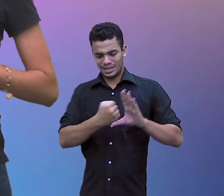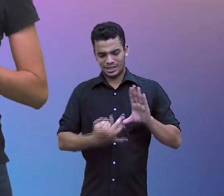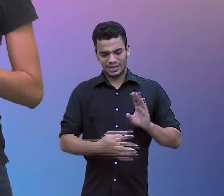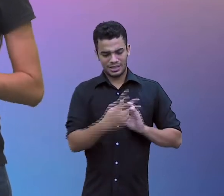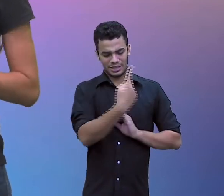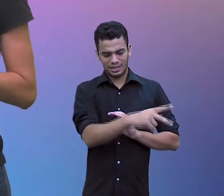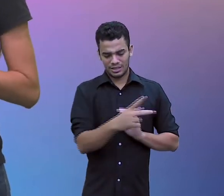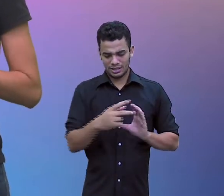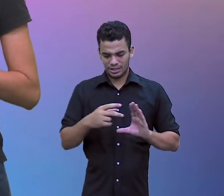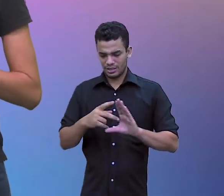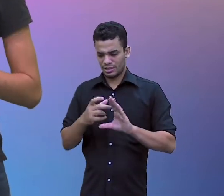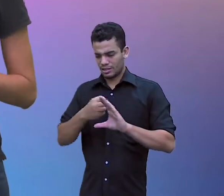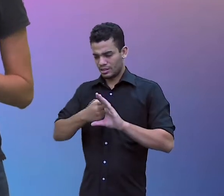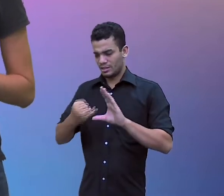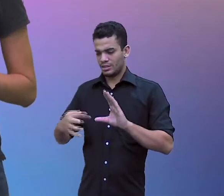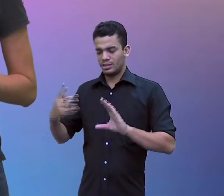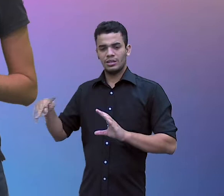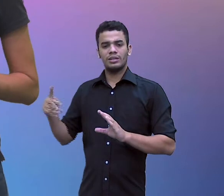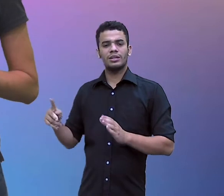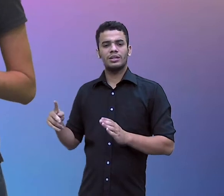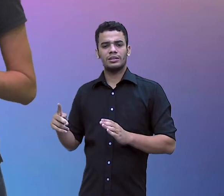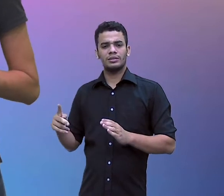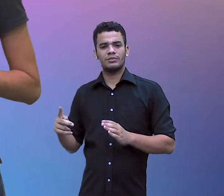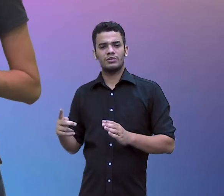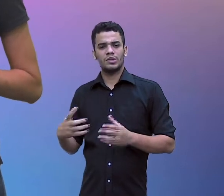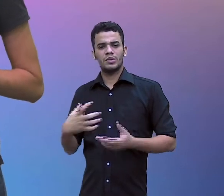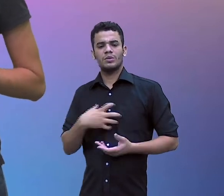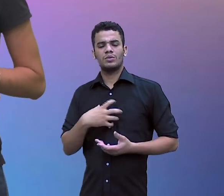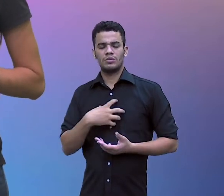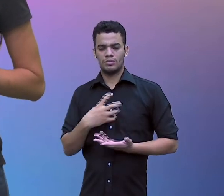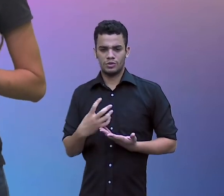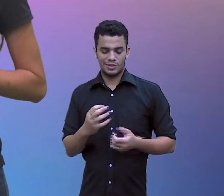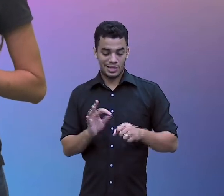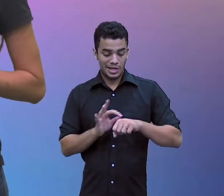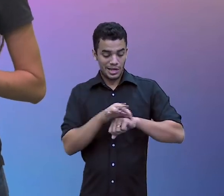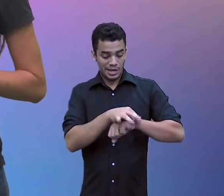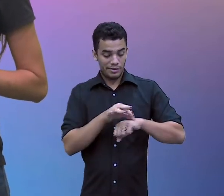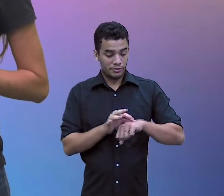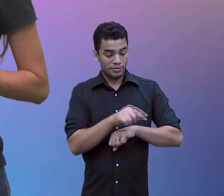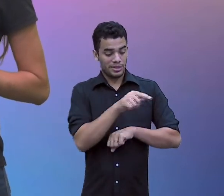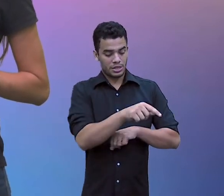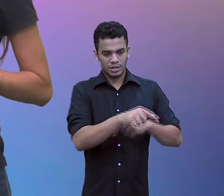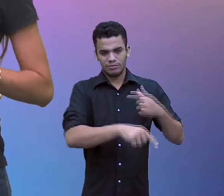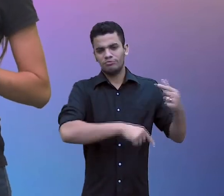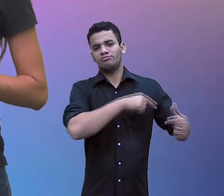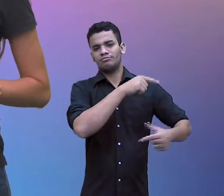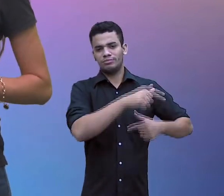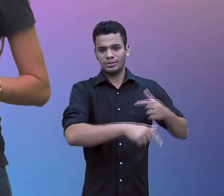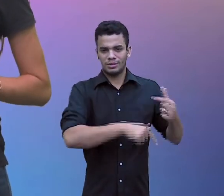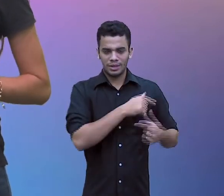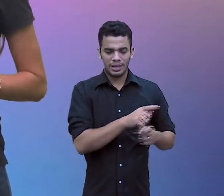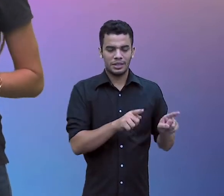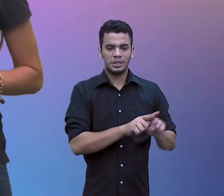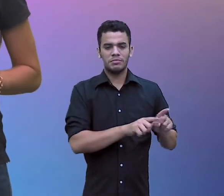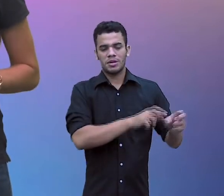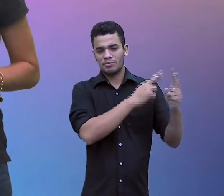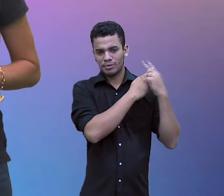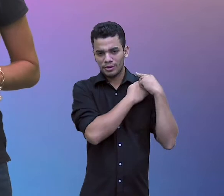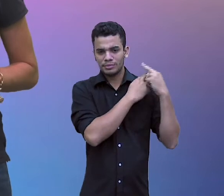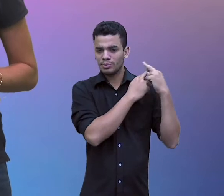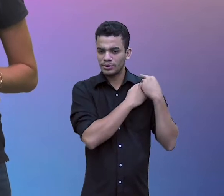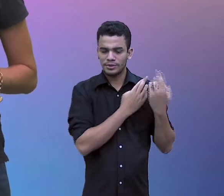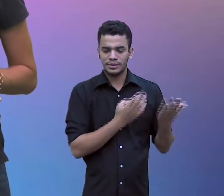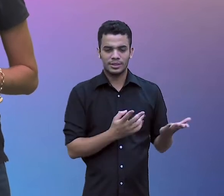que acabamos de ler? A formiga, ela é muito responsável